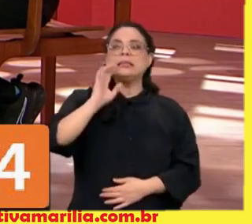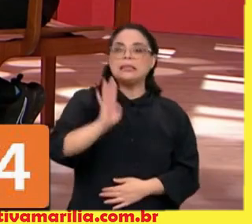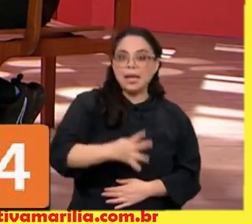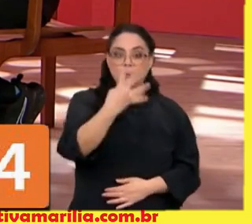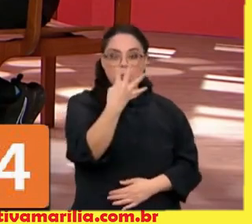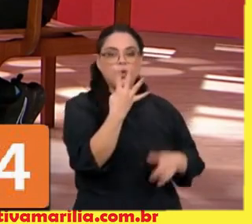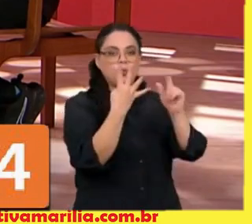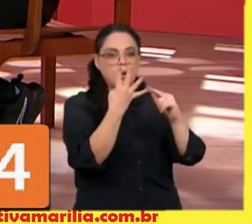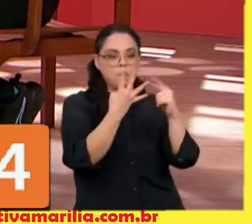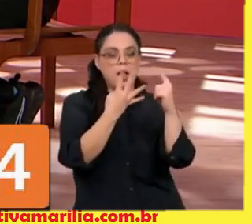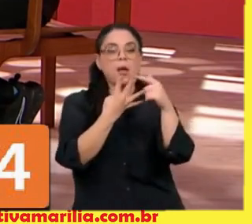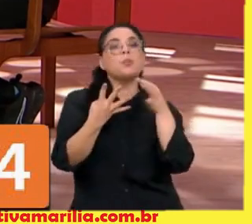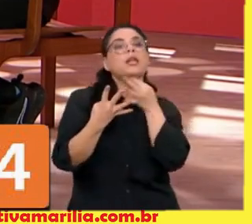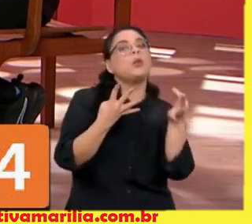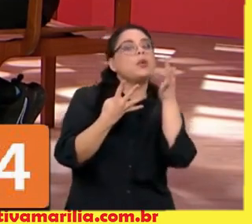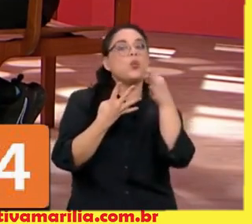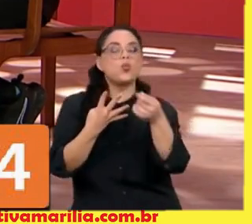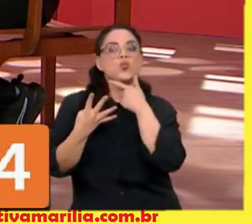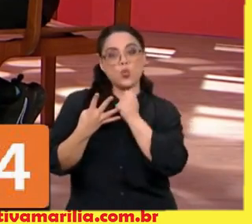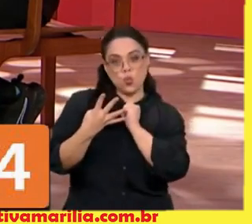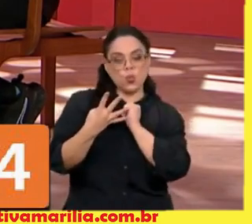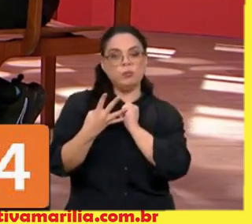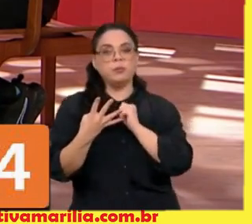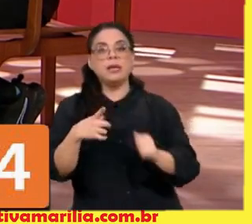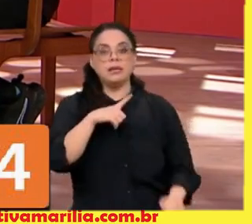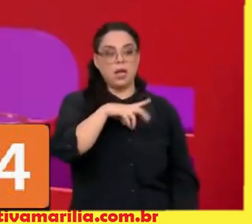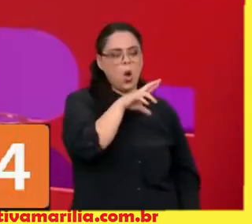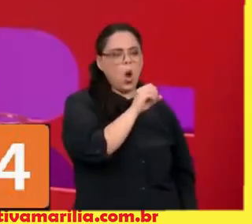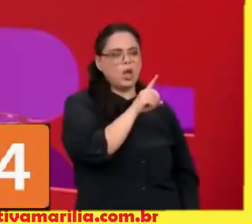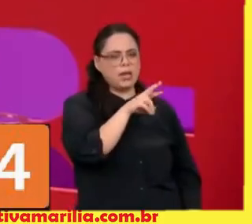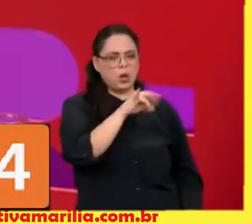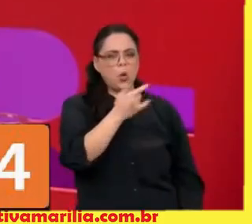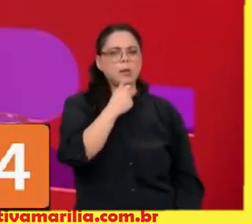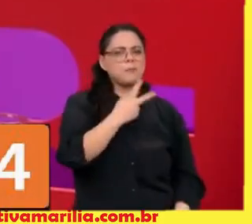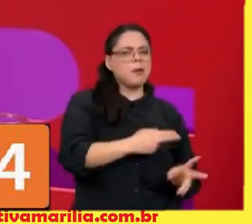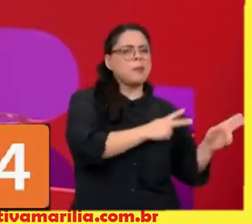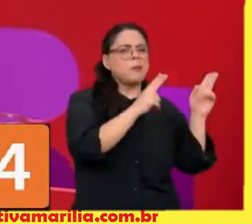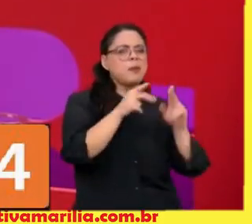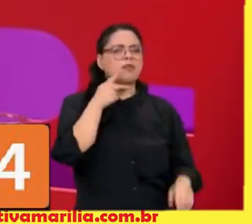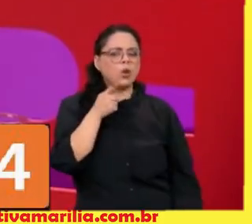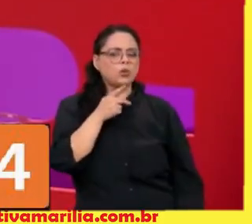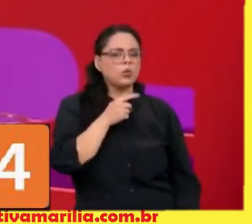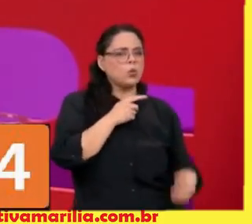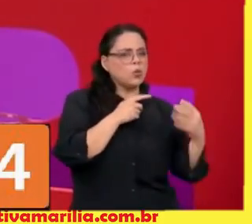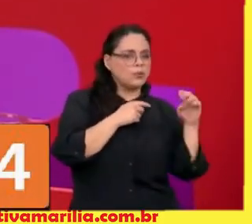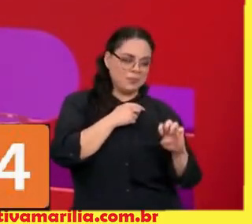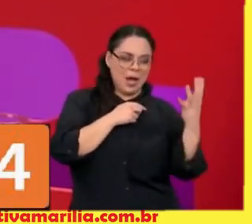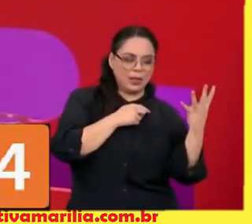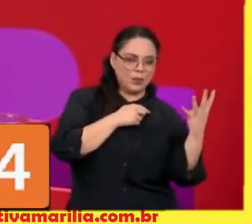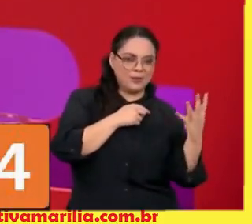homens. E aí, o Rodrigo, que é o editor, achou que podia ter 4 comunistas mulheres. Comunistas,